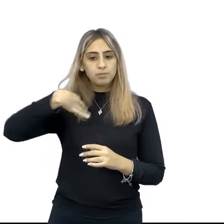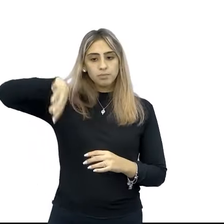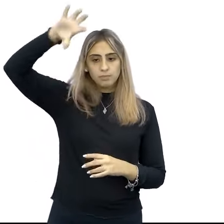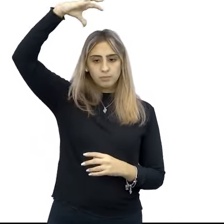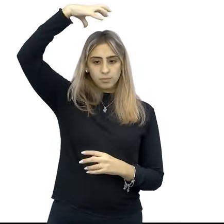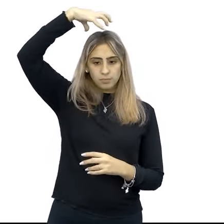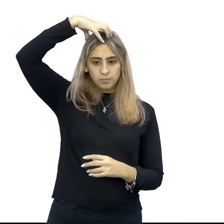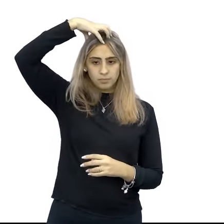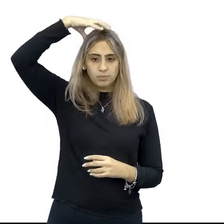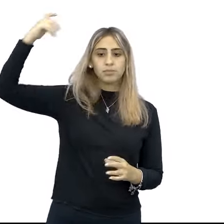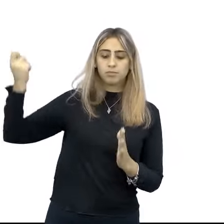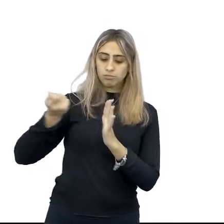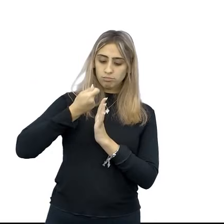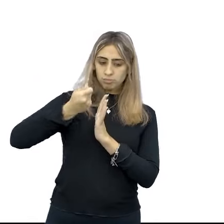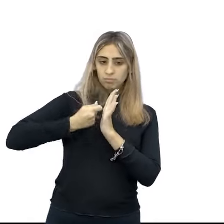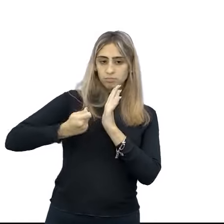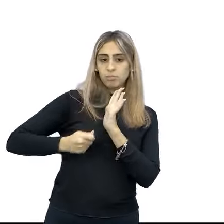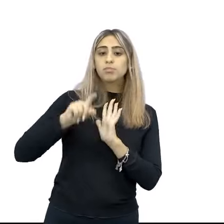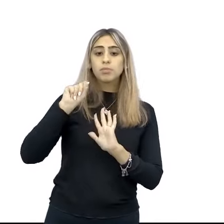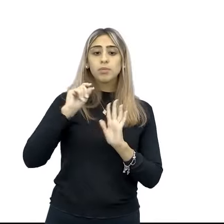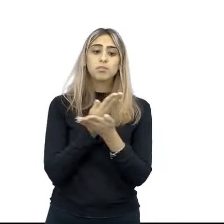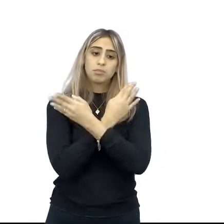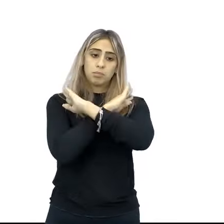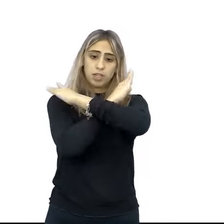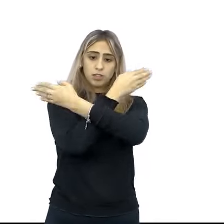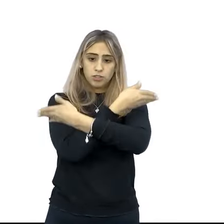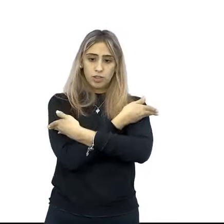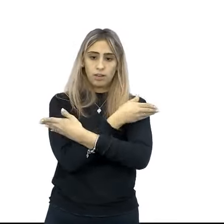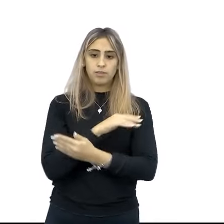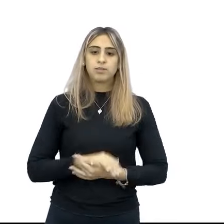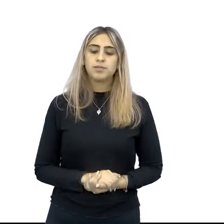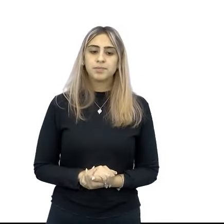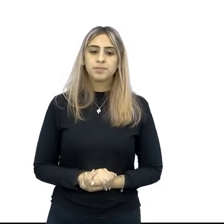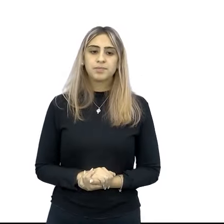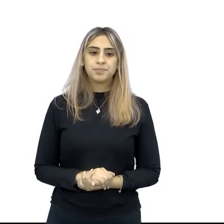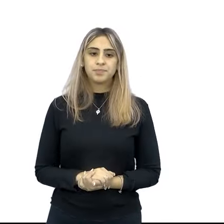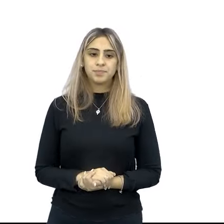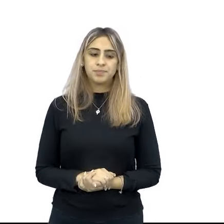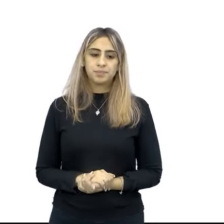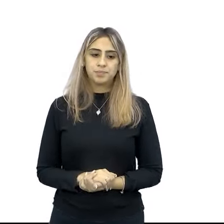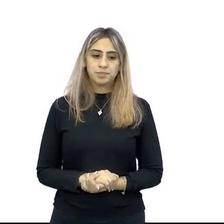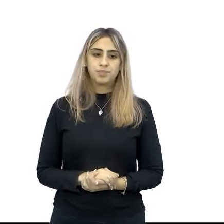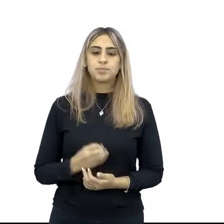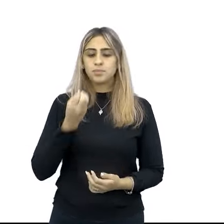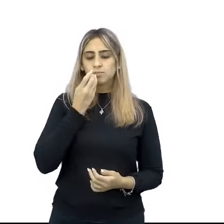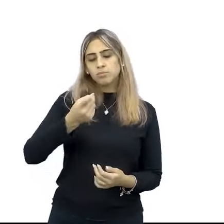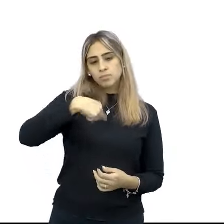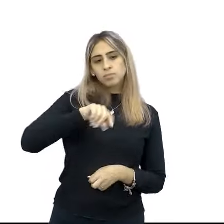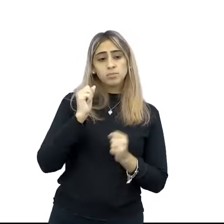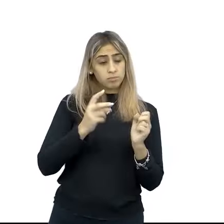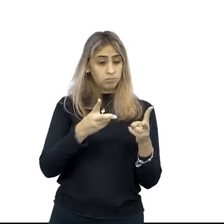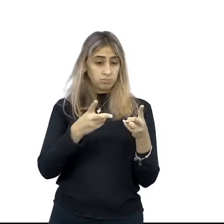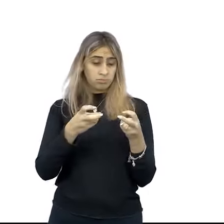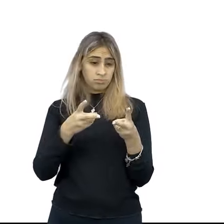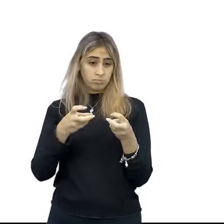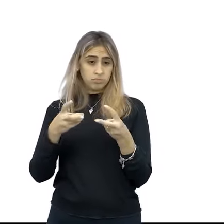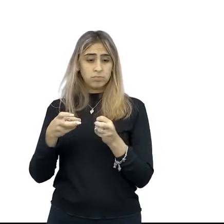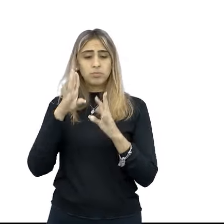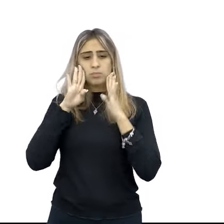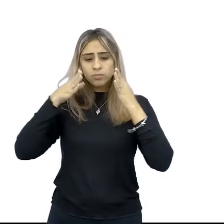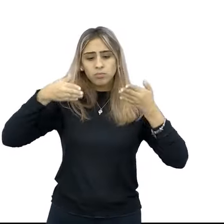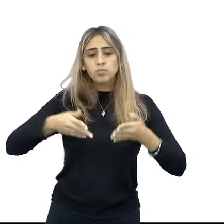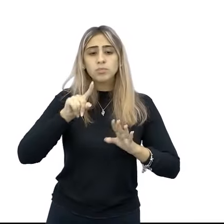que escreveu para a Branca de Neve, não é mesmo? Bom, como vocês puderam perceber, né, o foco